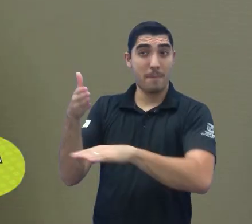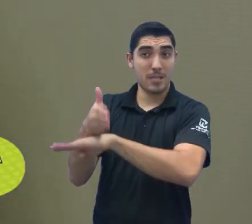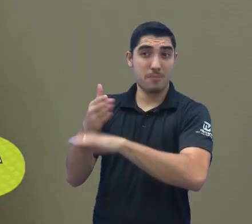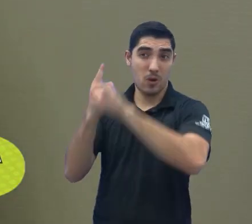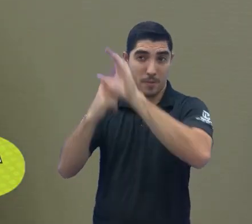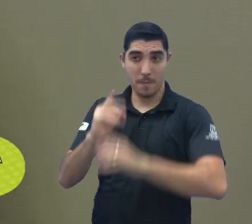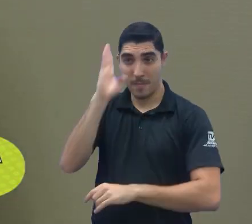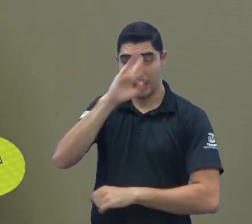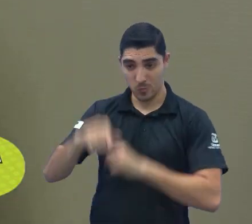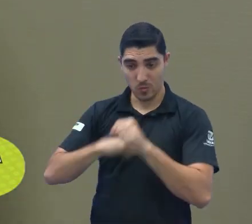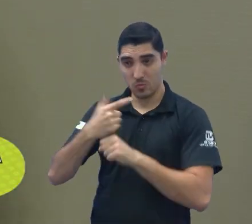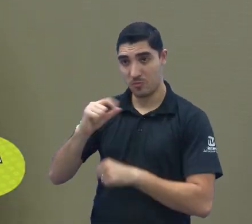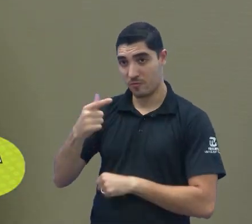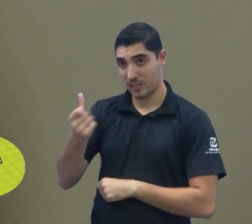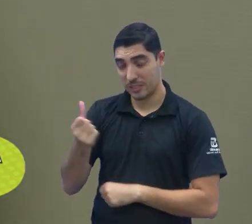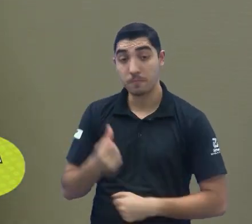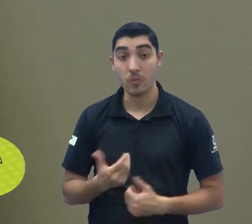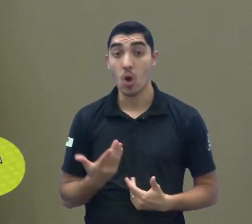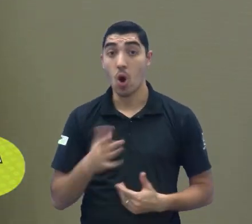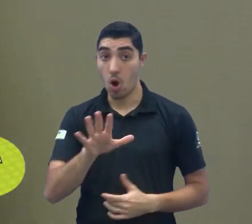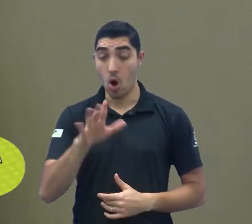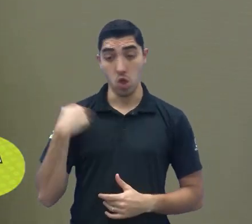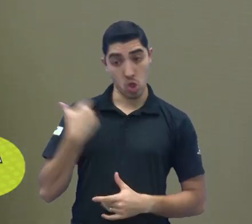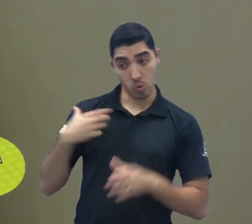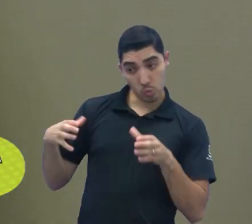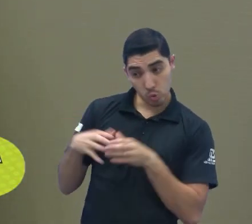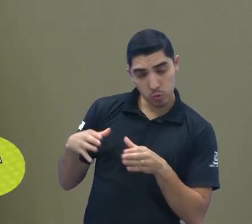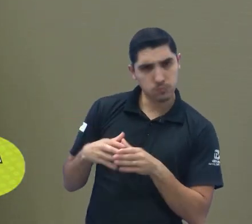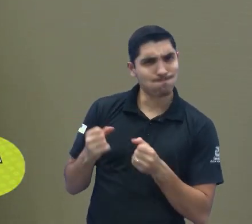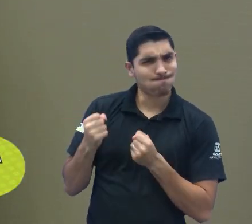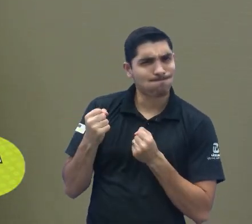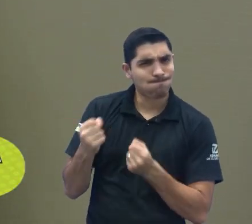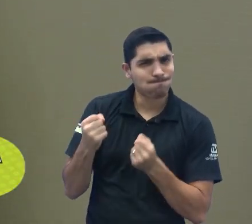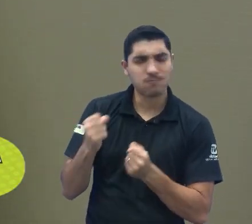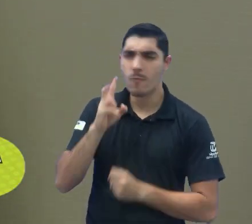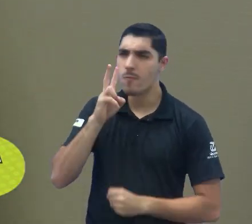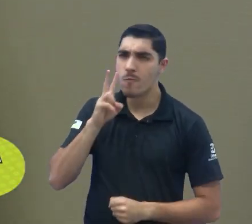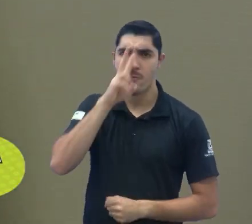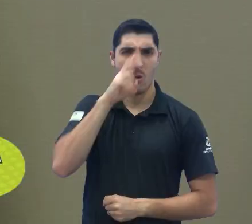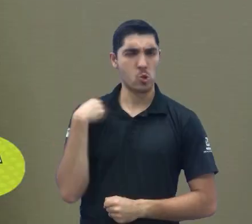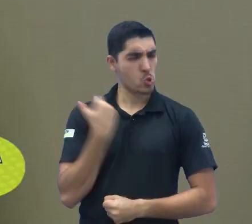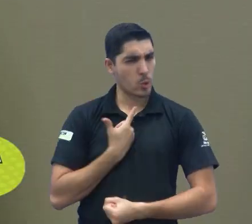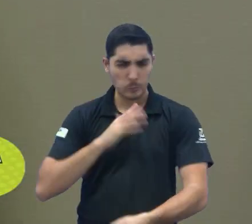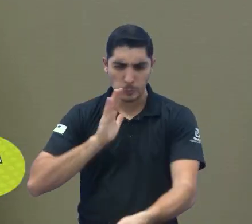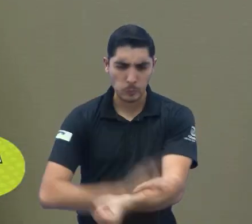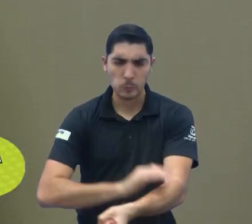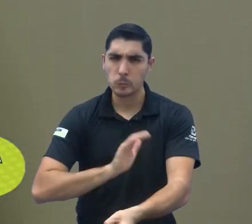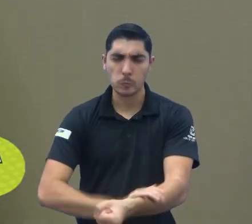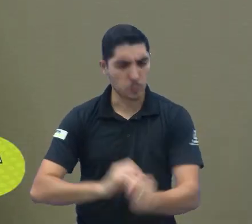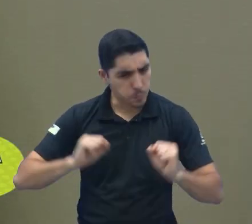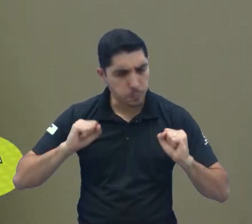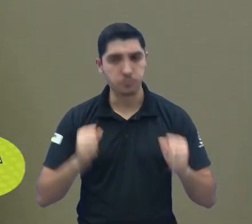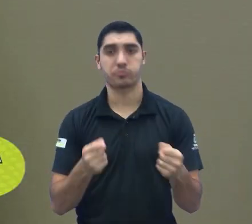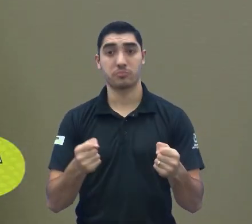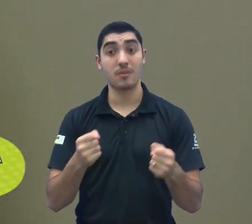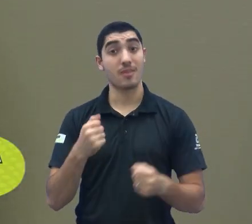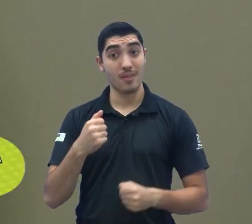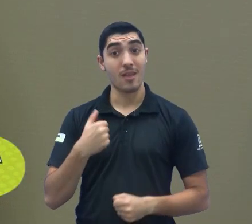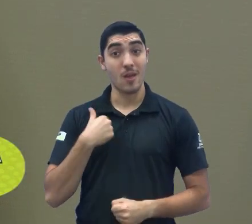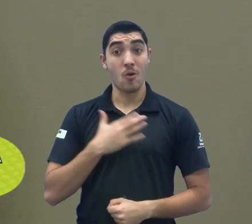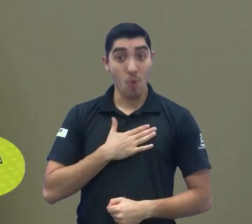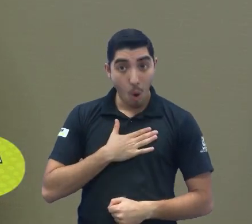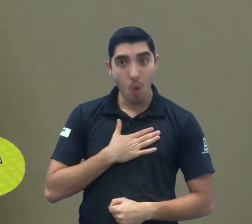time extremamente, né, unido, aguerrido, né, aquele time que não desiste. Eu gosto muito, eu tenho essa característica, o Leandro tem